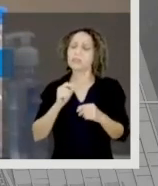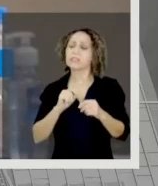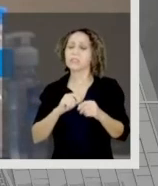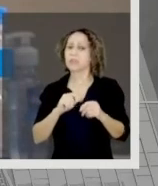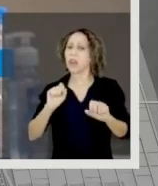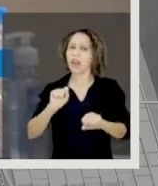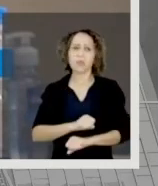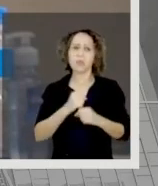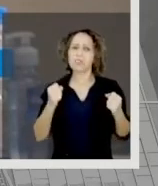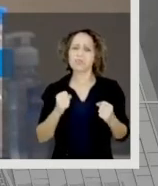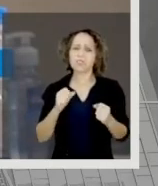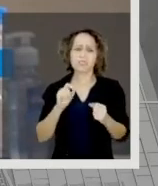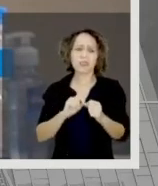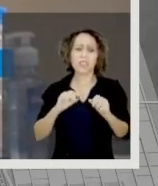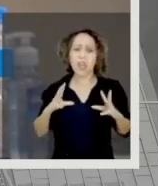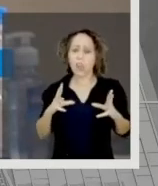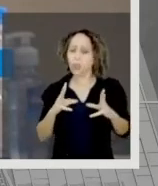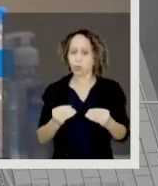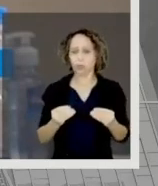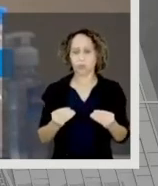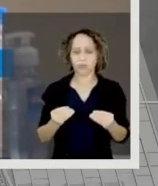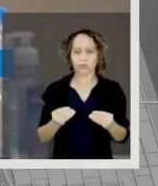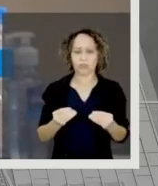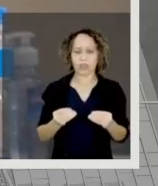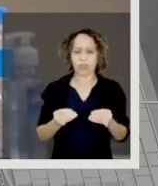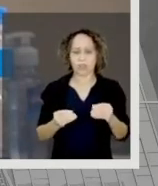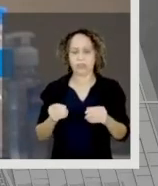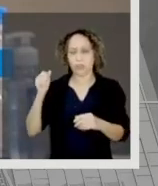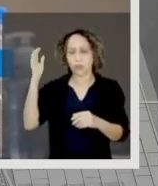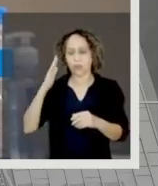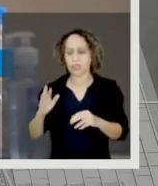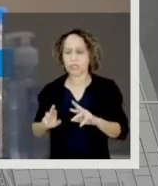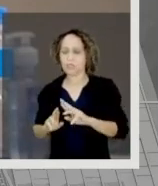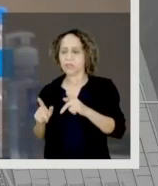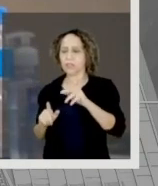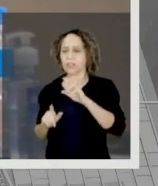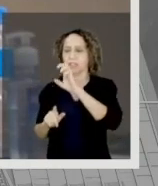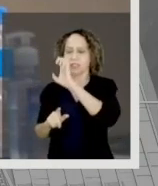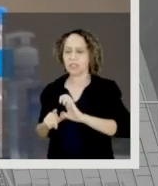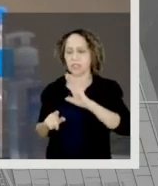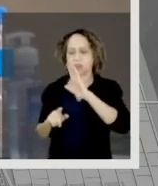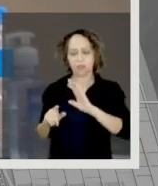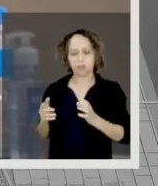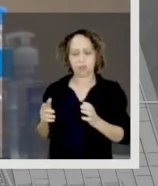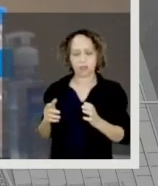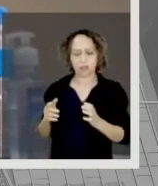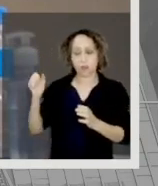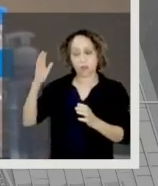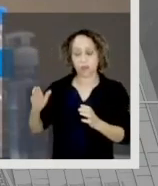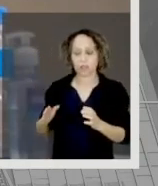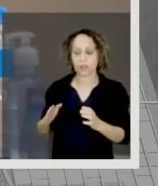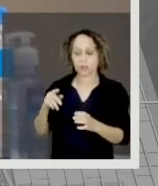alguma de projeção. Uma campanha, como a Zoe bem disse, custa caro. Para que você vai investir num candidato com um fundo partidário que pode